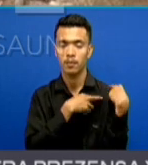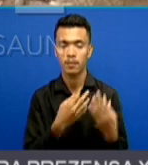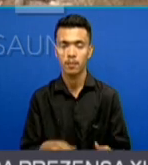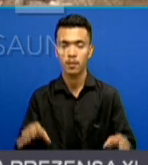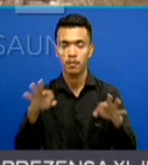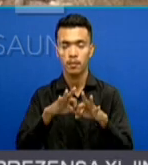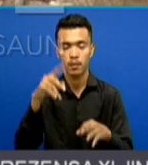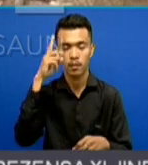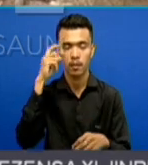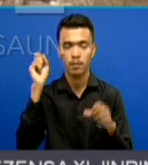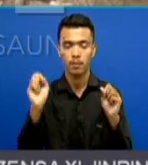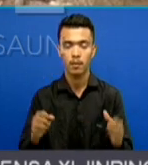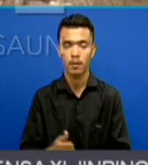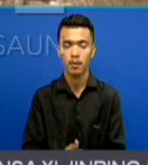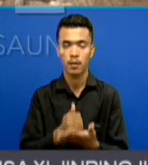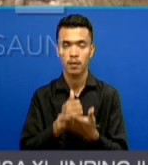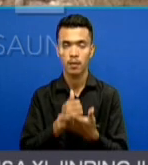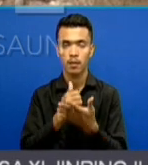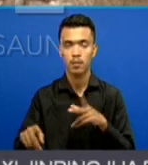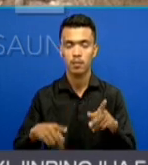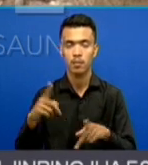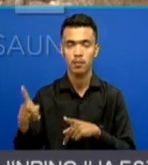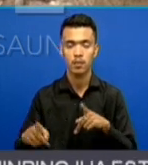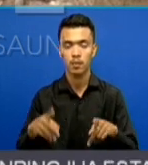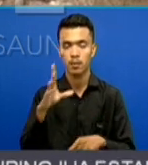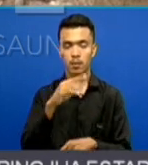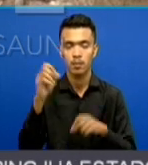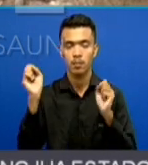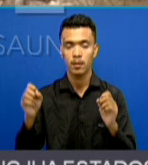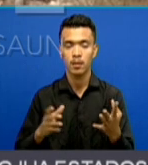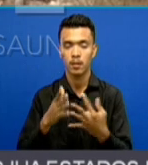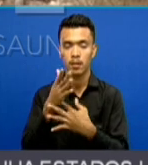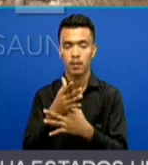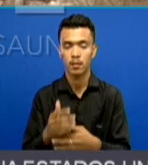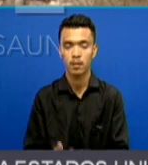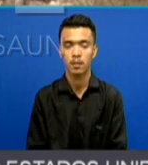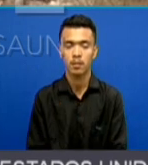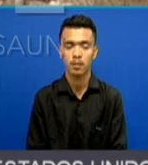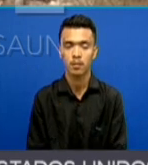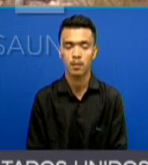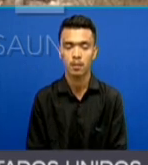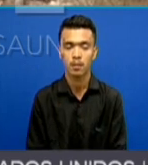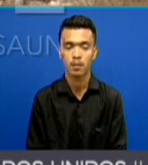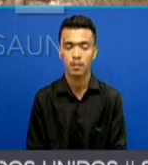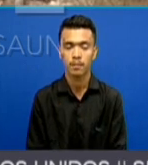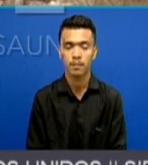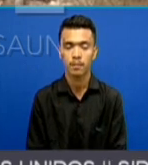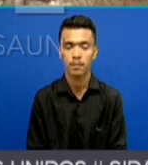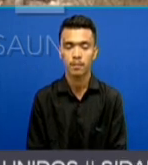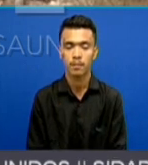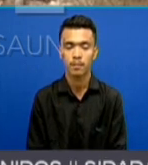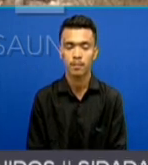bele facilita no comunidade em geral bele acesso liga ba heda ne tamba tinam barak ni